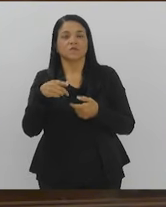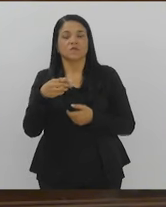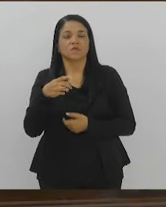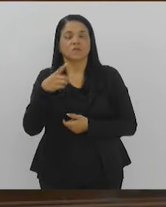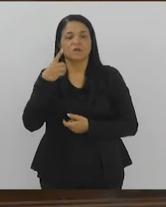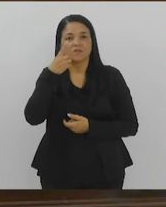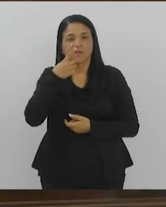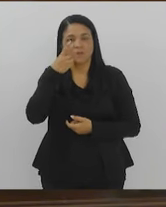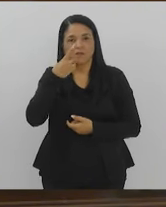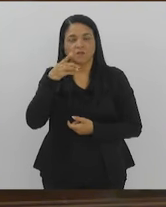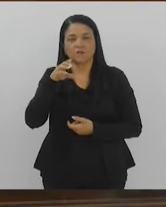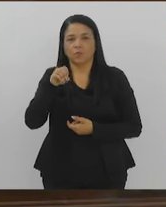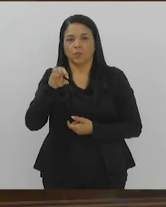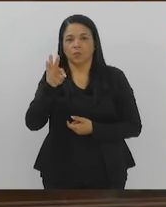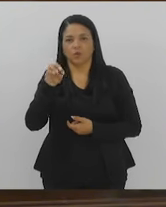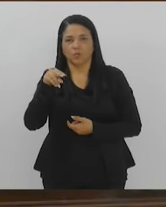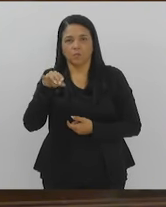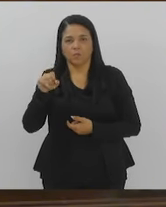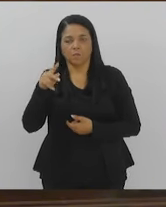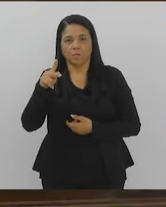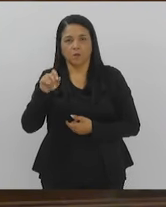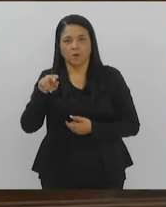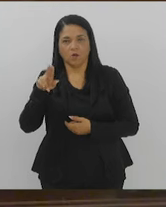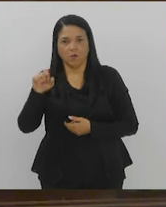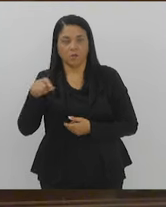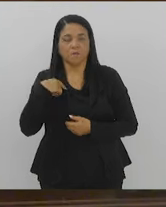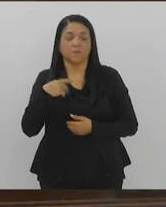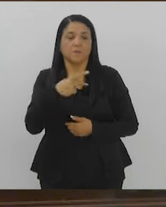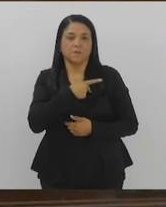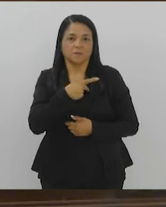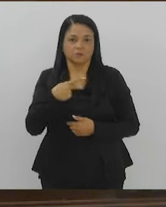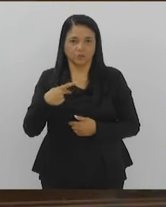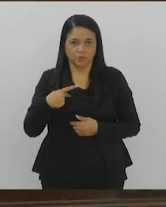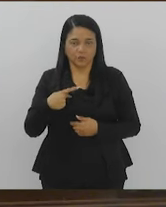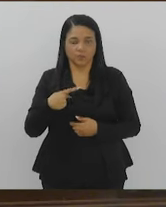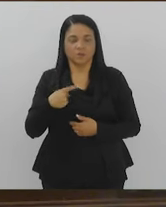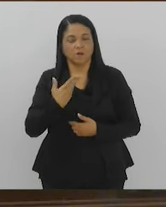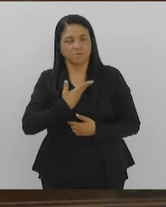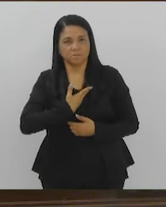Paula, deputado federal, pastor, nosso amigo,